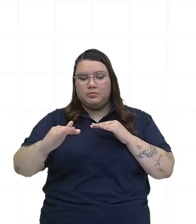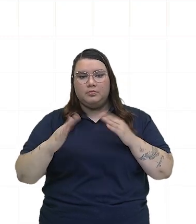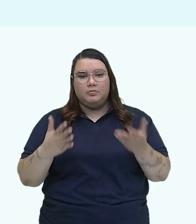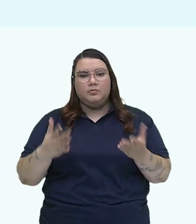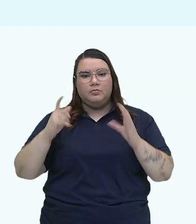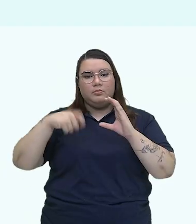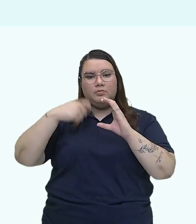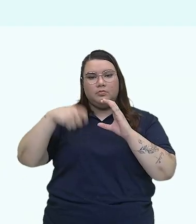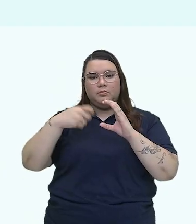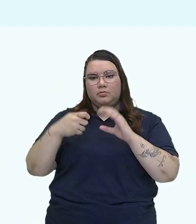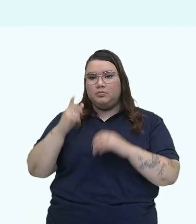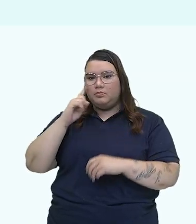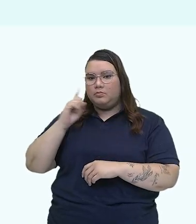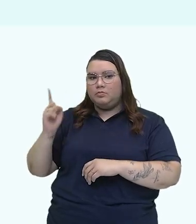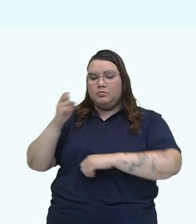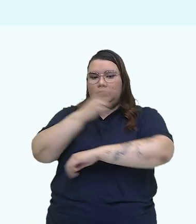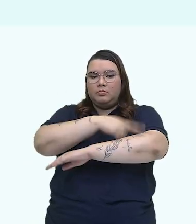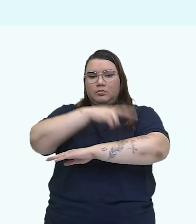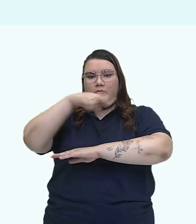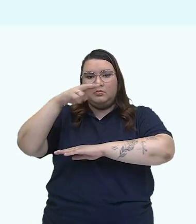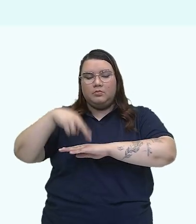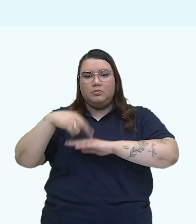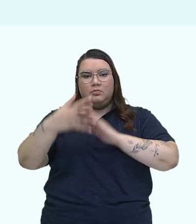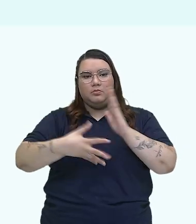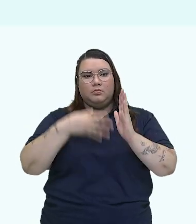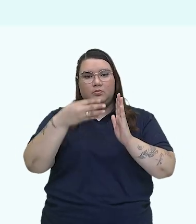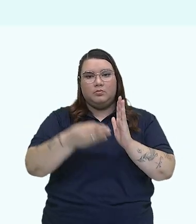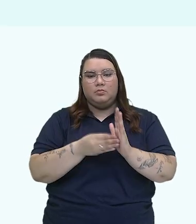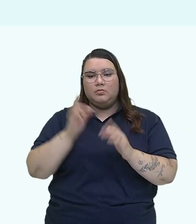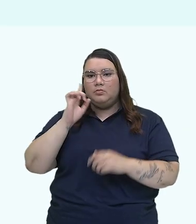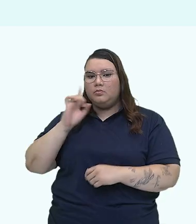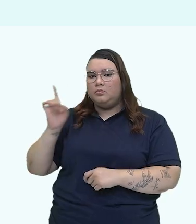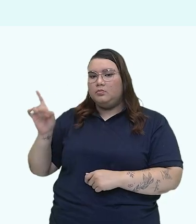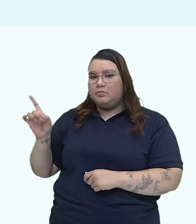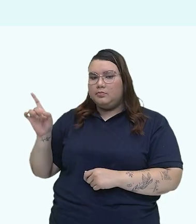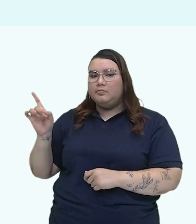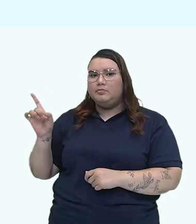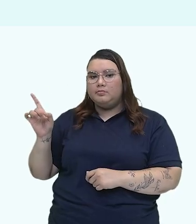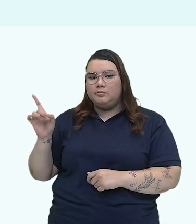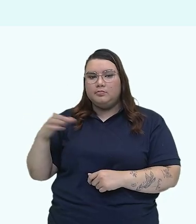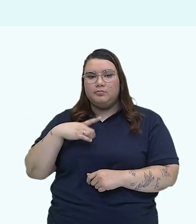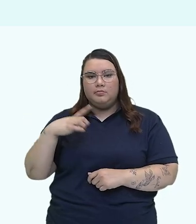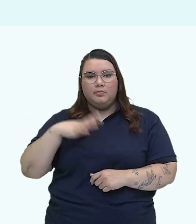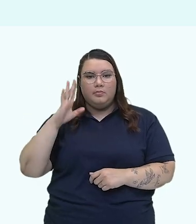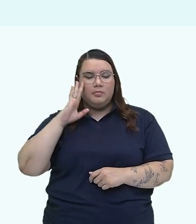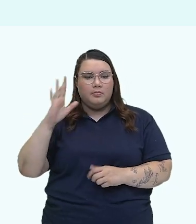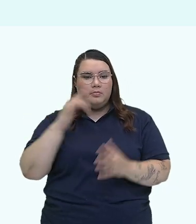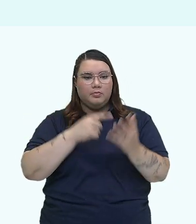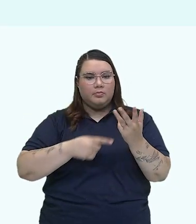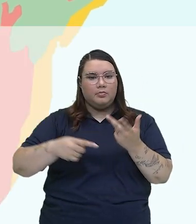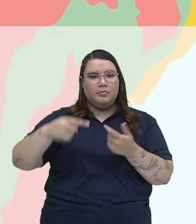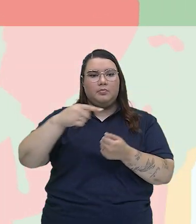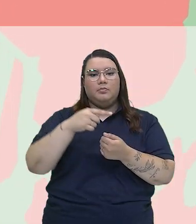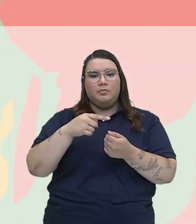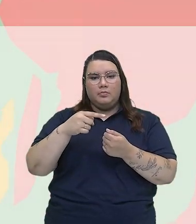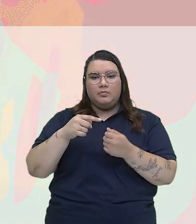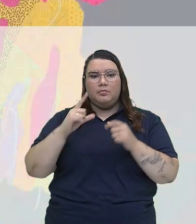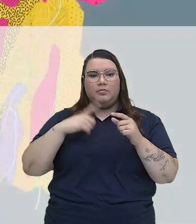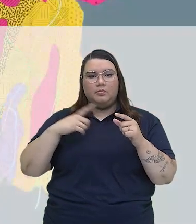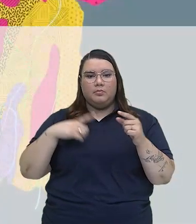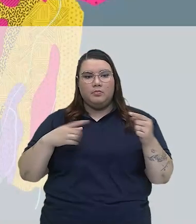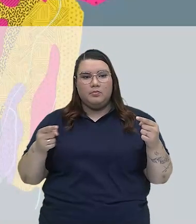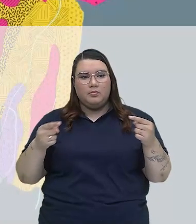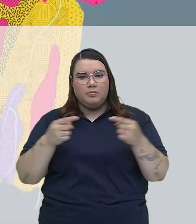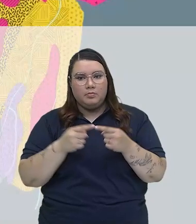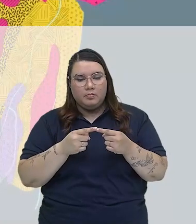nesta animação o relevo amazônico, onde nós temos aí as principais formas, os planaltos, as planícies